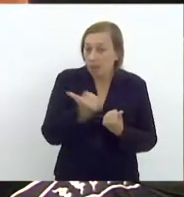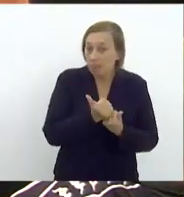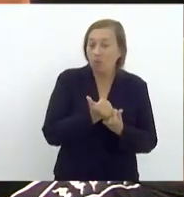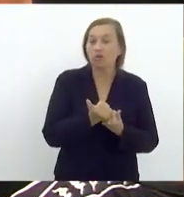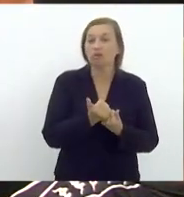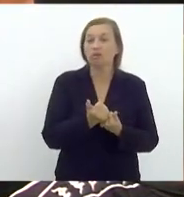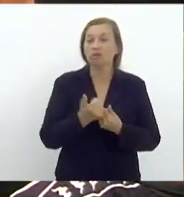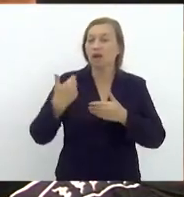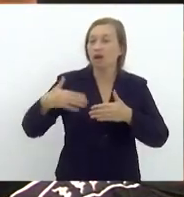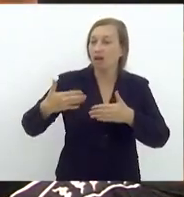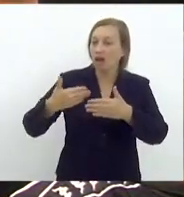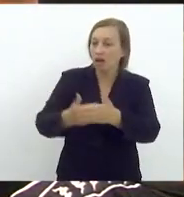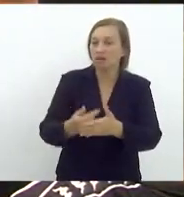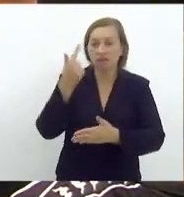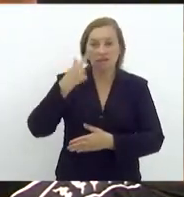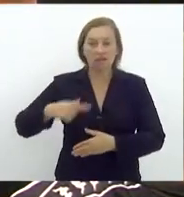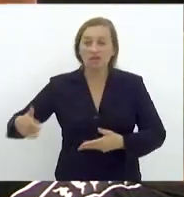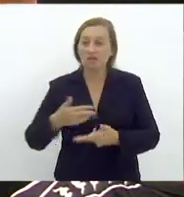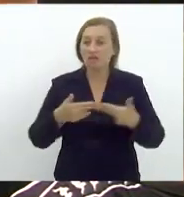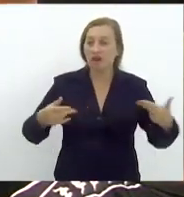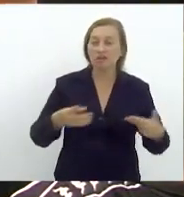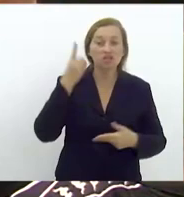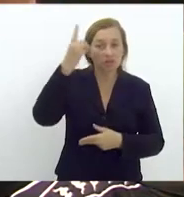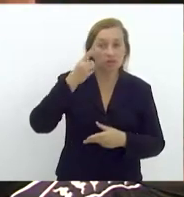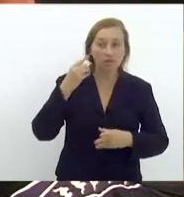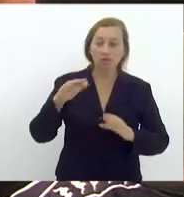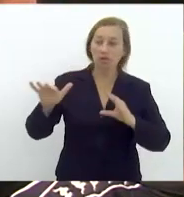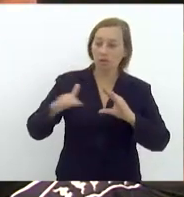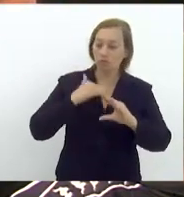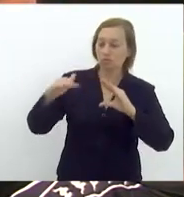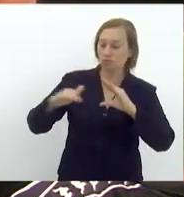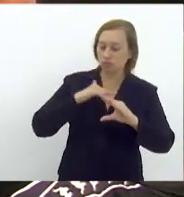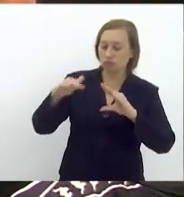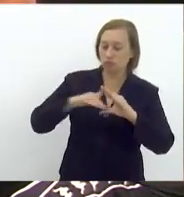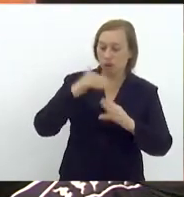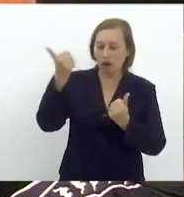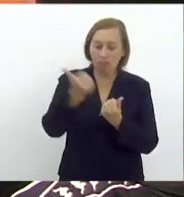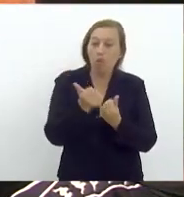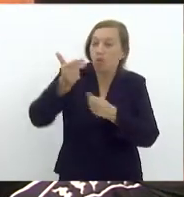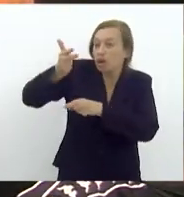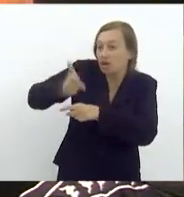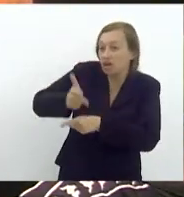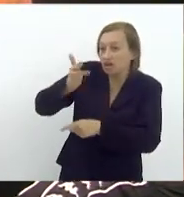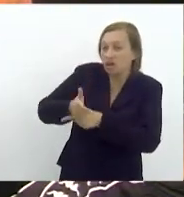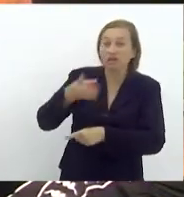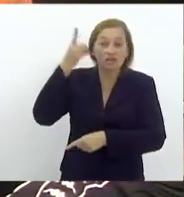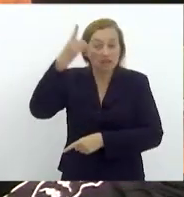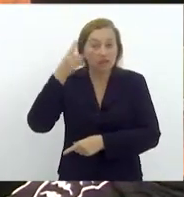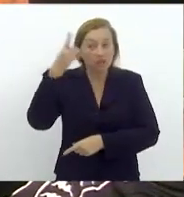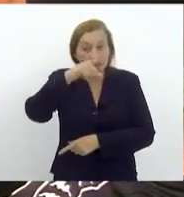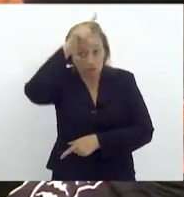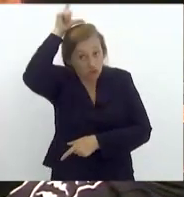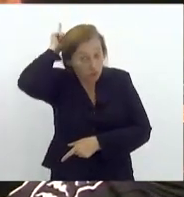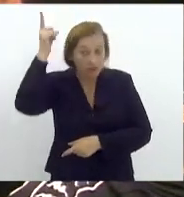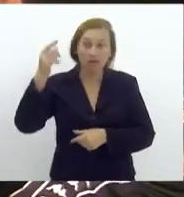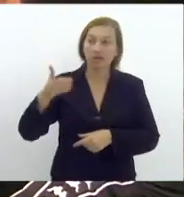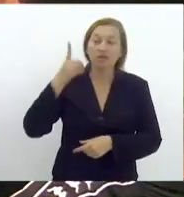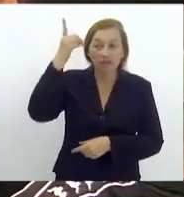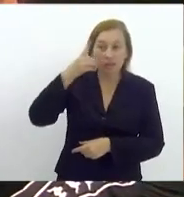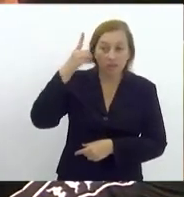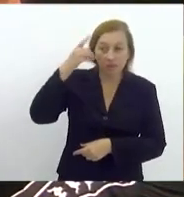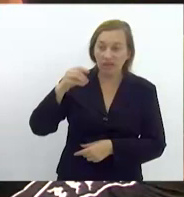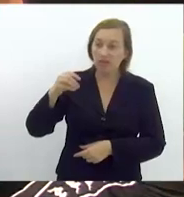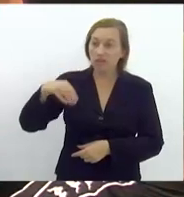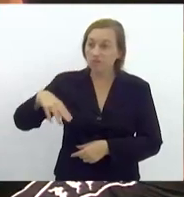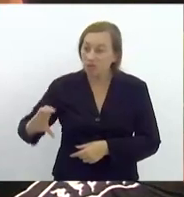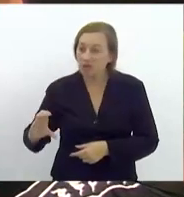ao longo dessa semana muitos deputados mandaram seu apoio em forma de vídeo Deputado Luiz Paulo deputado Carlos